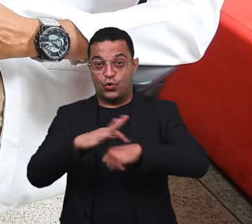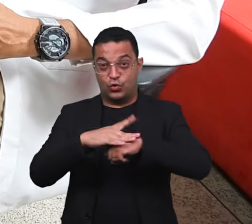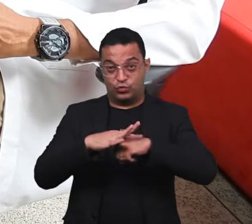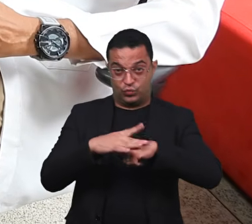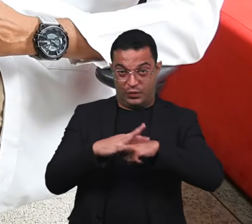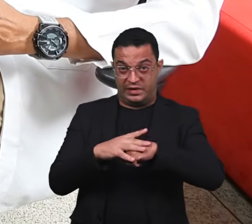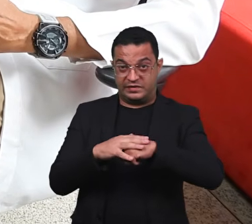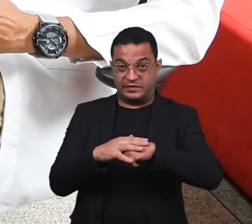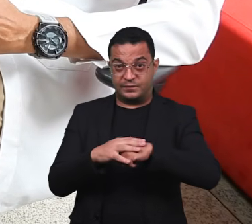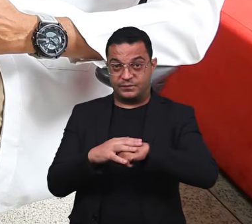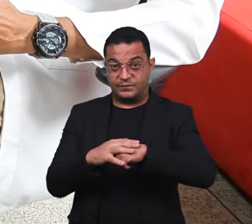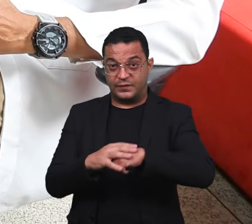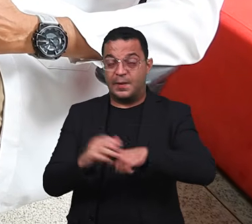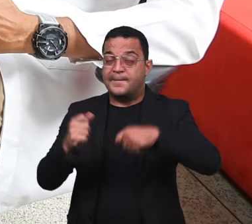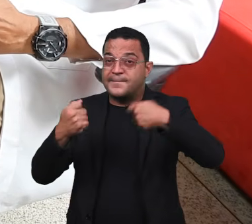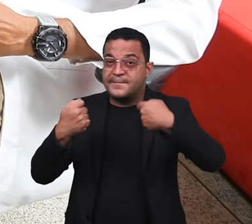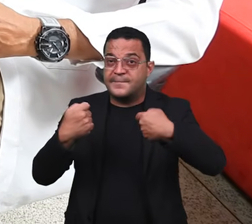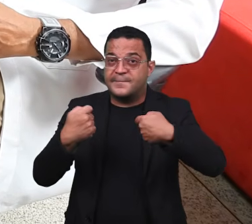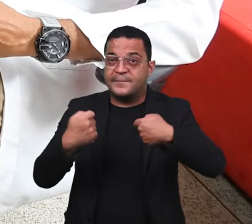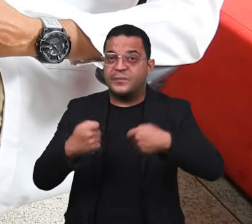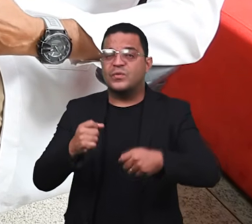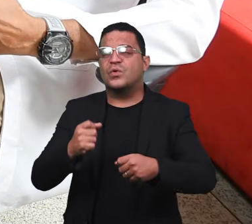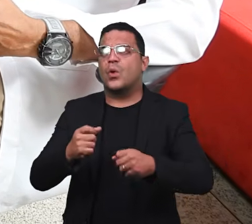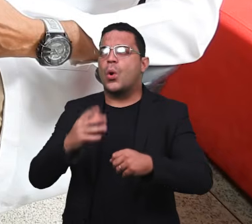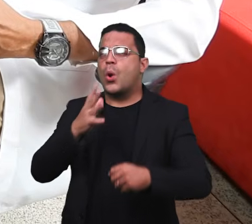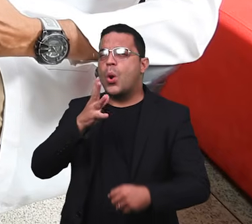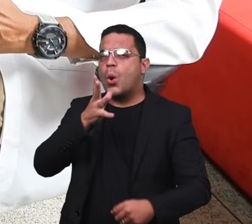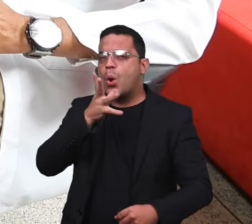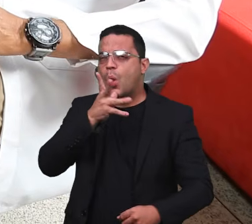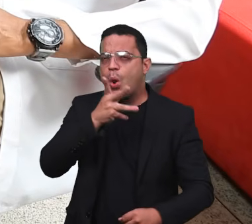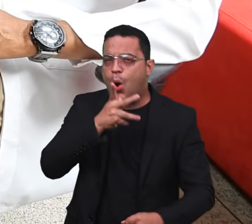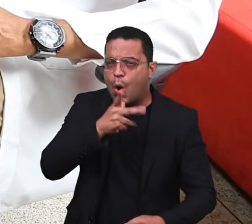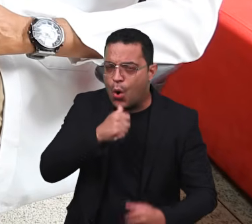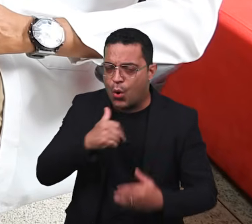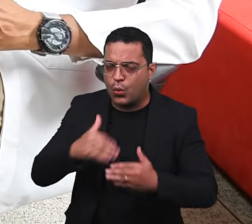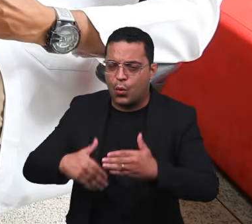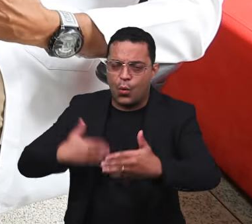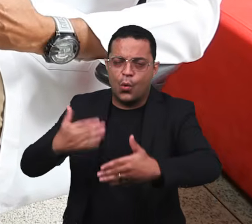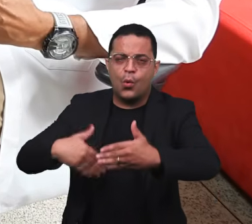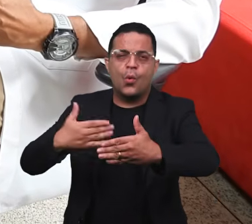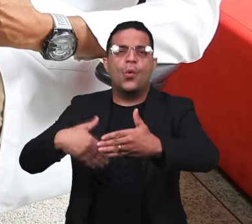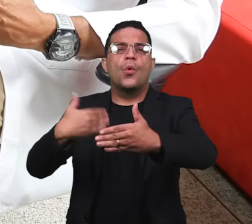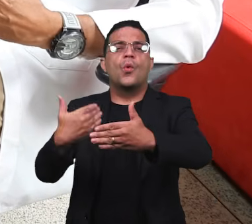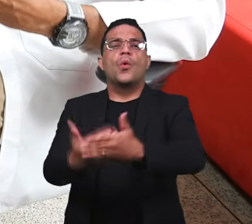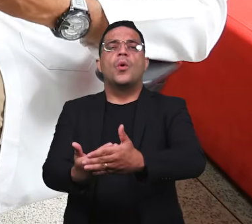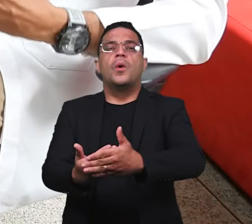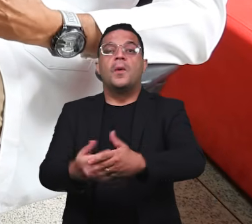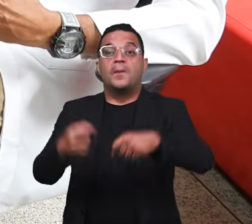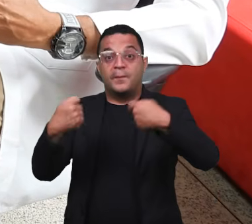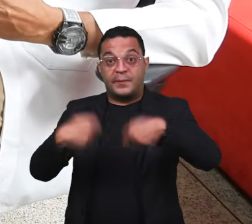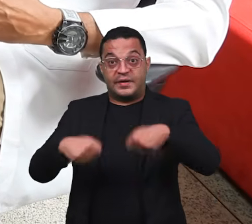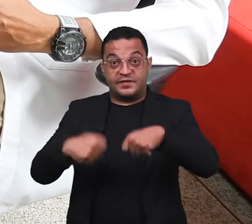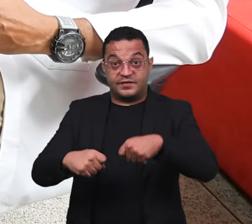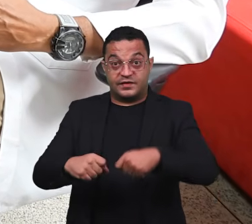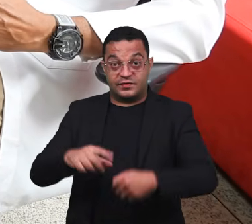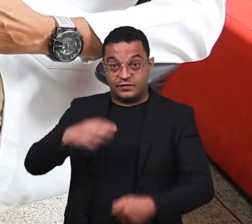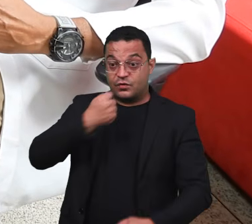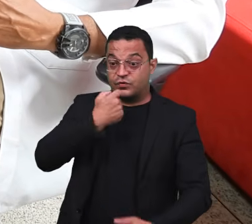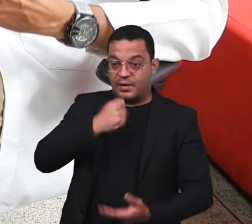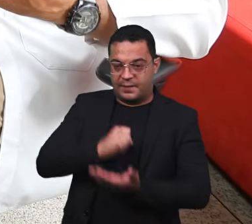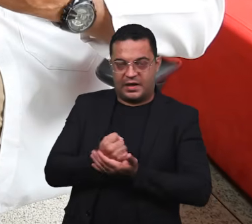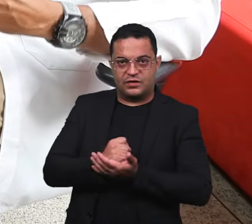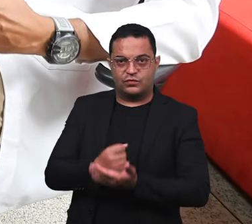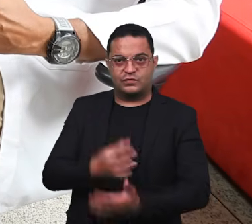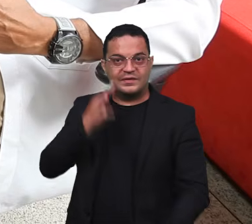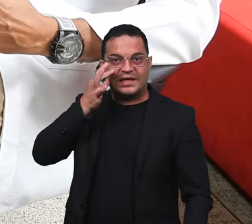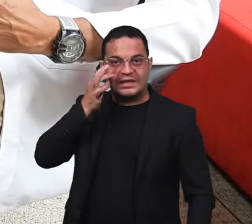crônicas e que exigem um tratamento mais duradouro, né? Orientamos sempre a trazer essas medicações, né?